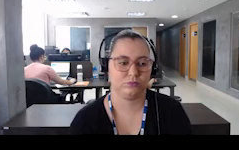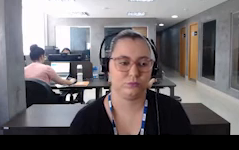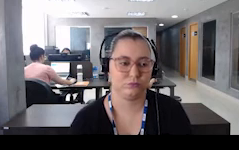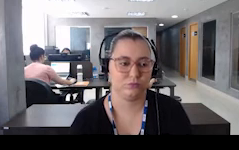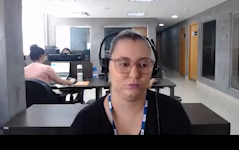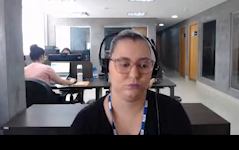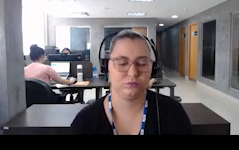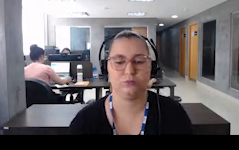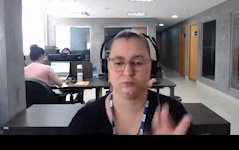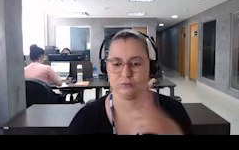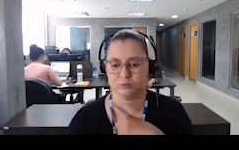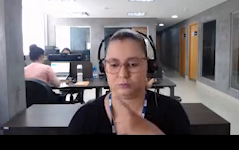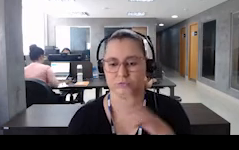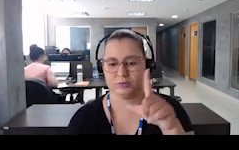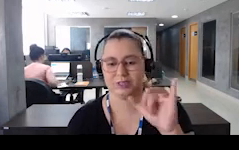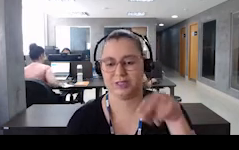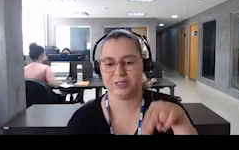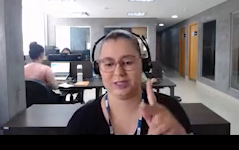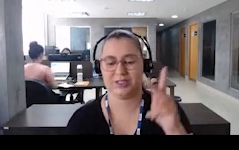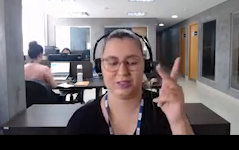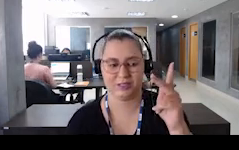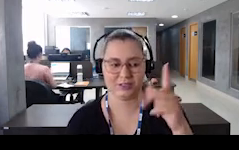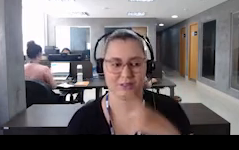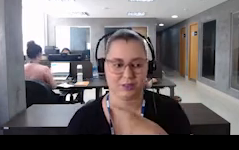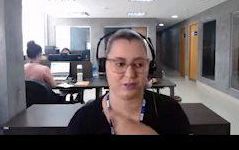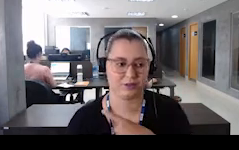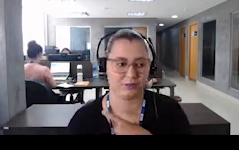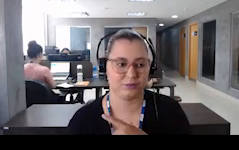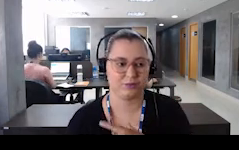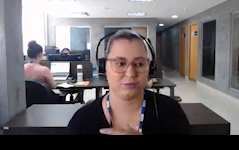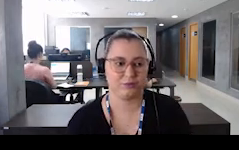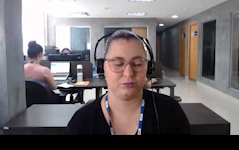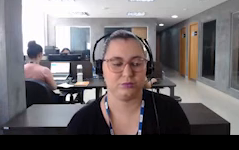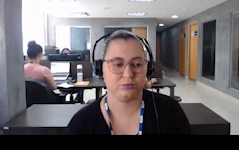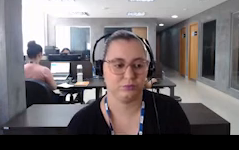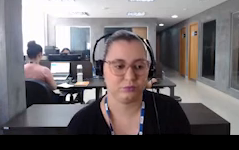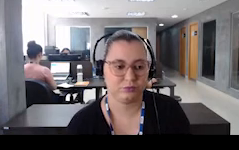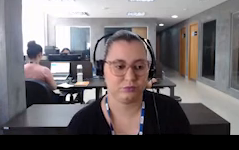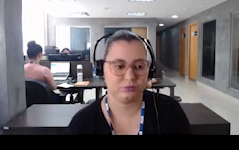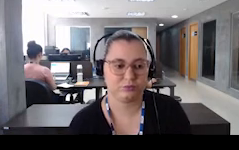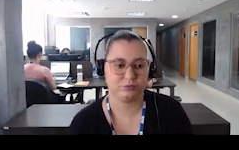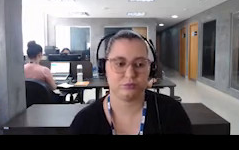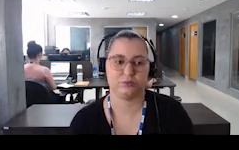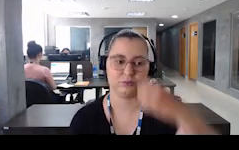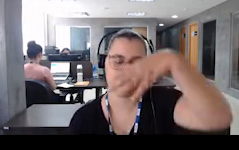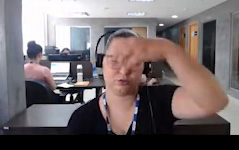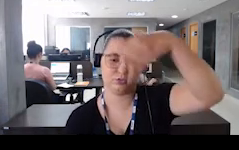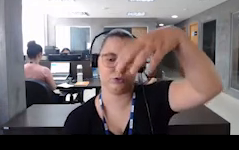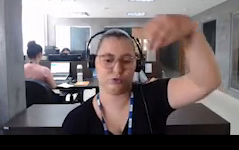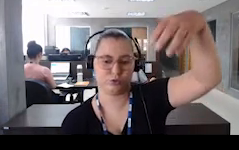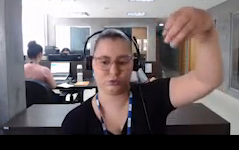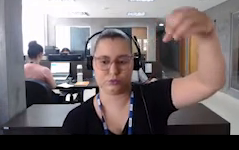texto aqui. Mas aqui tá o link, ó, iluminação por contatora, né? Vou até colocar aqui no chat